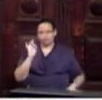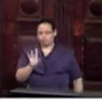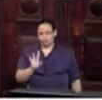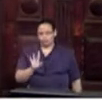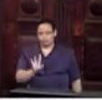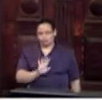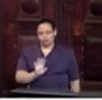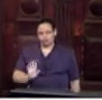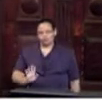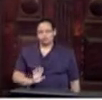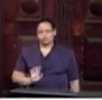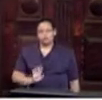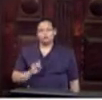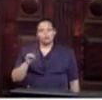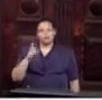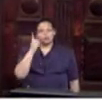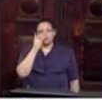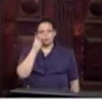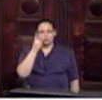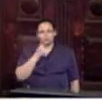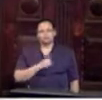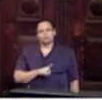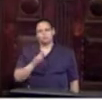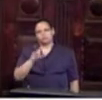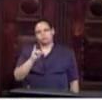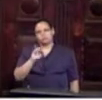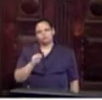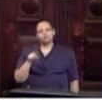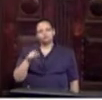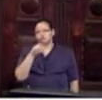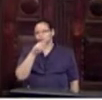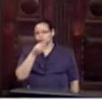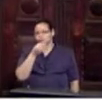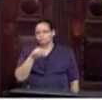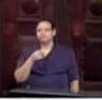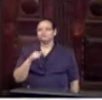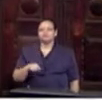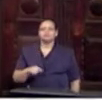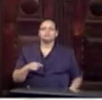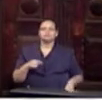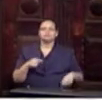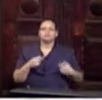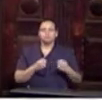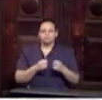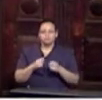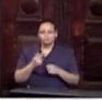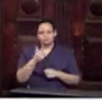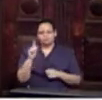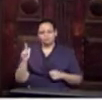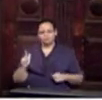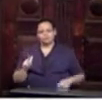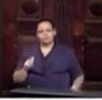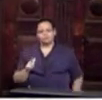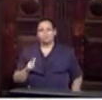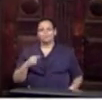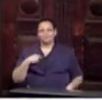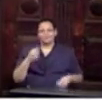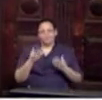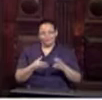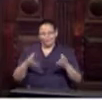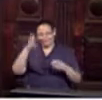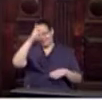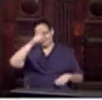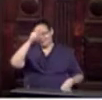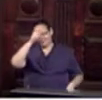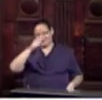E lá, o deputado Rosenberg Reis sugeriu a inserção do hortifruti granjeiro, o